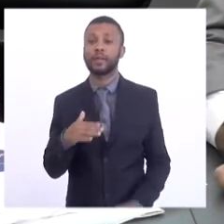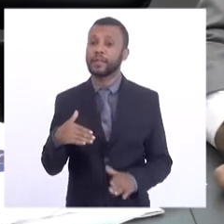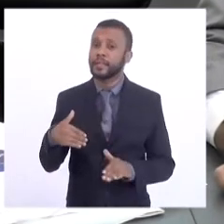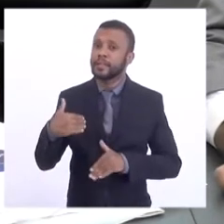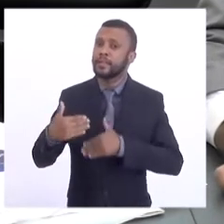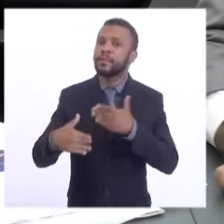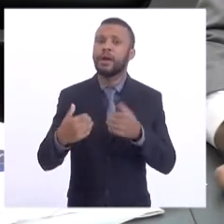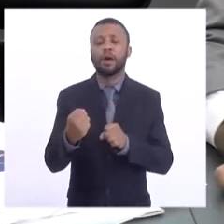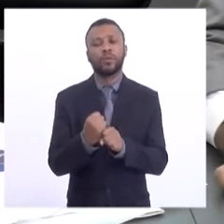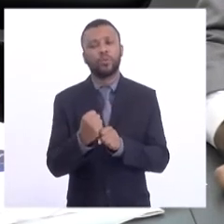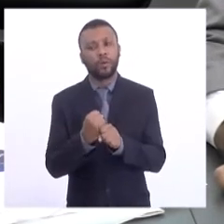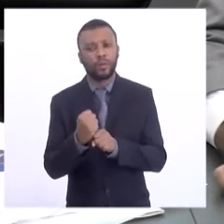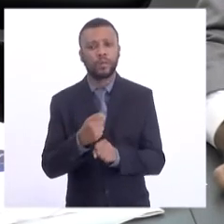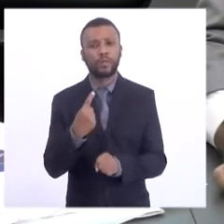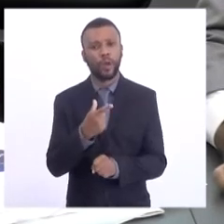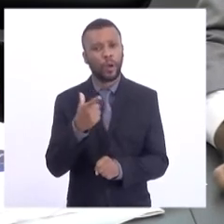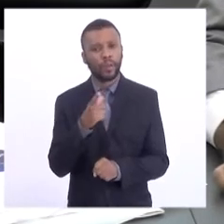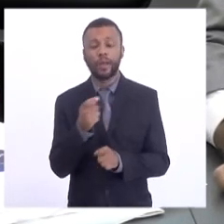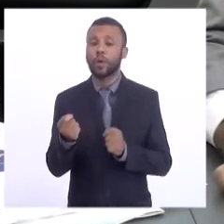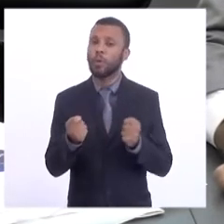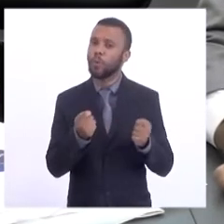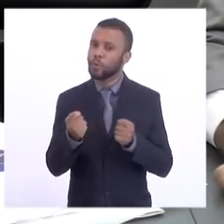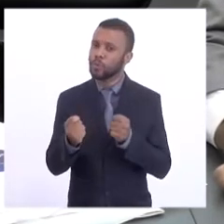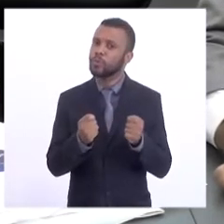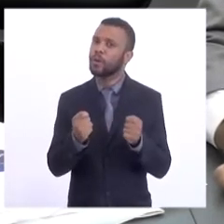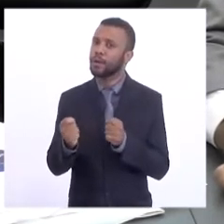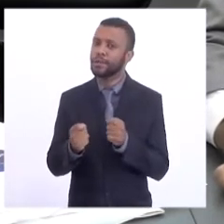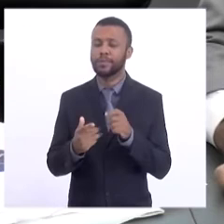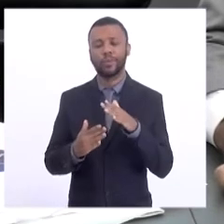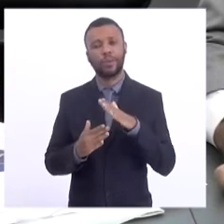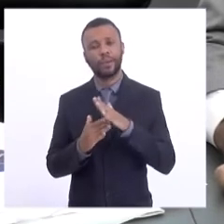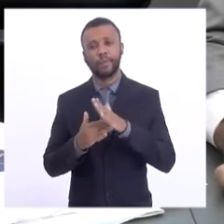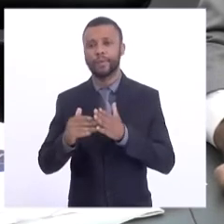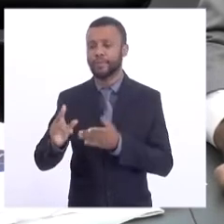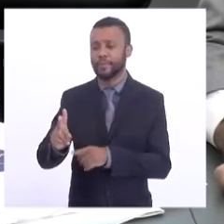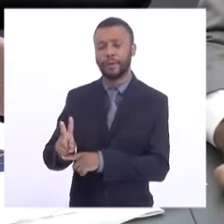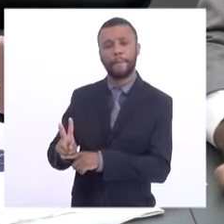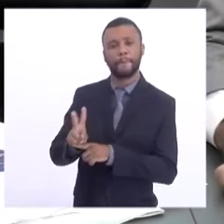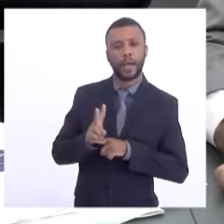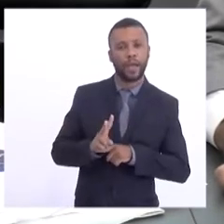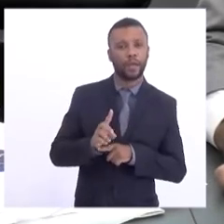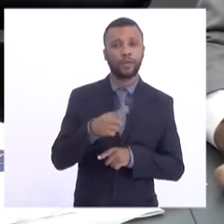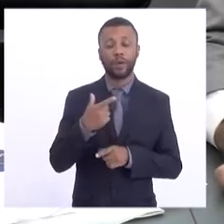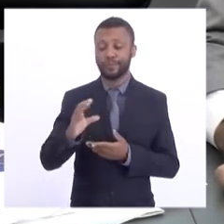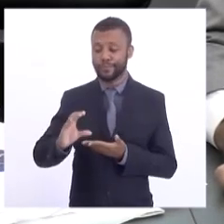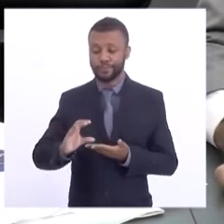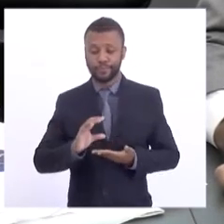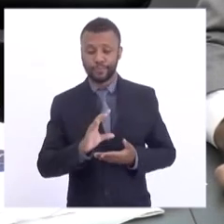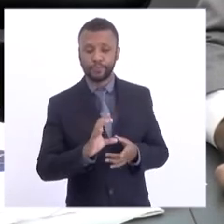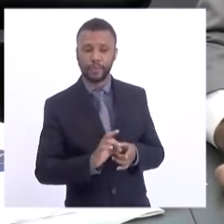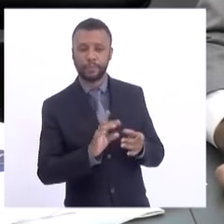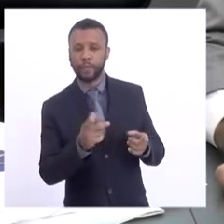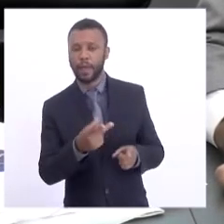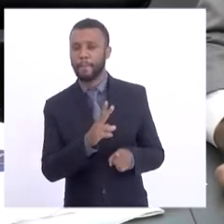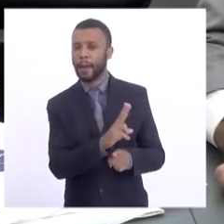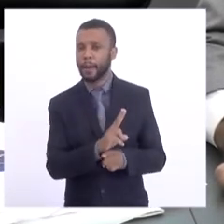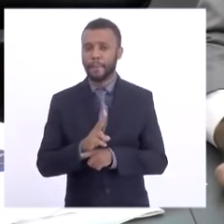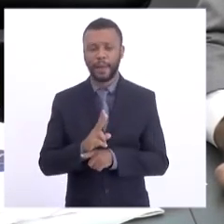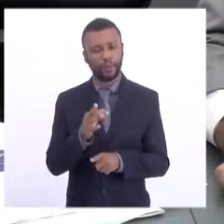do ano por isso a gente faz o controle do limite de empenho mensalmente a gente libera uma parte para ganhar